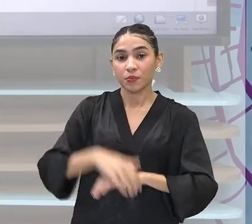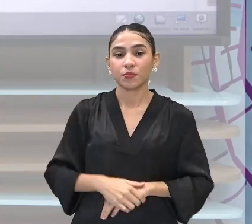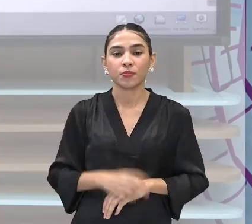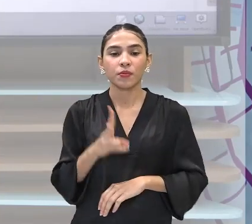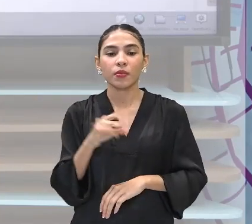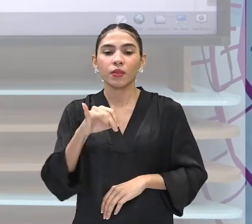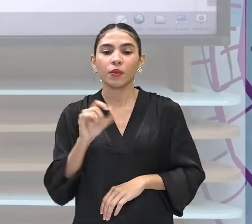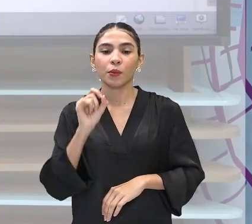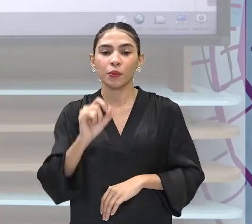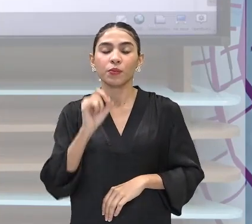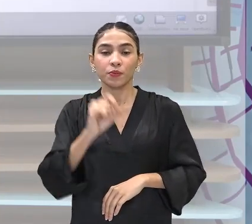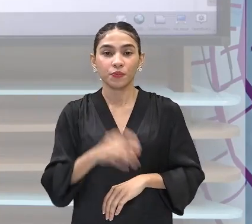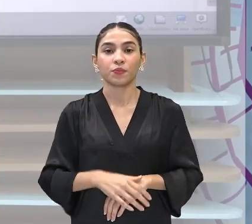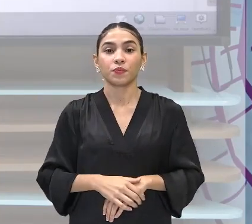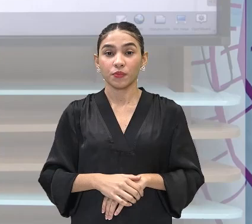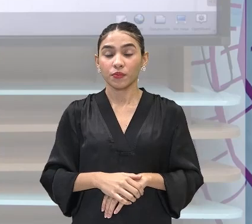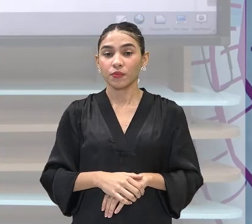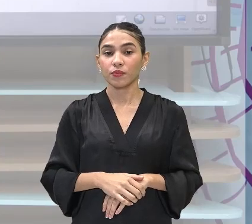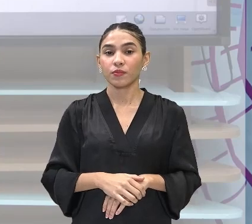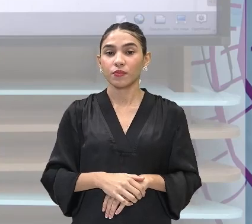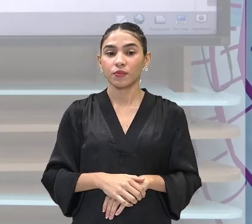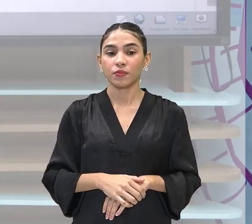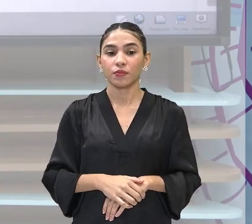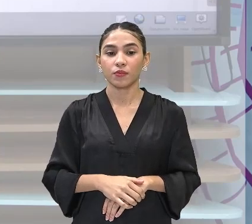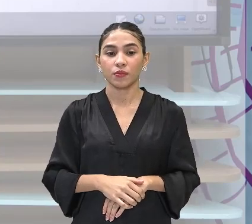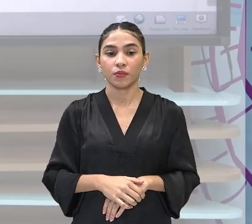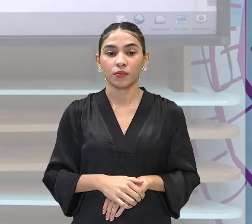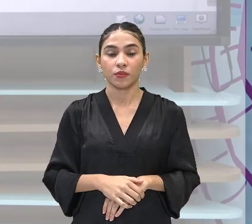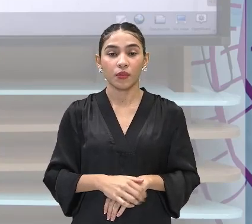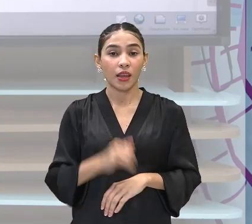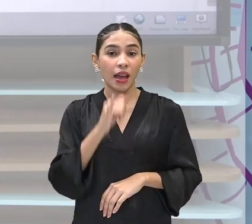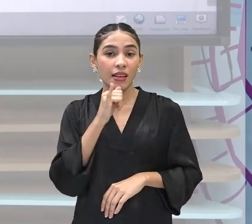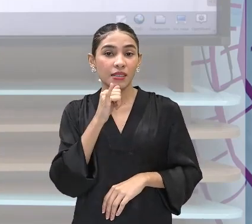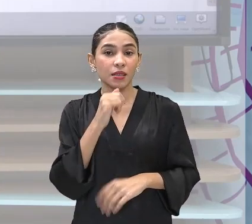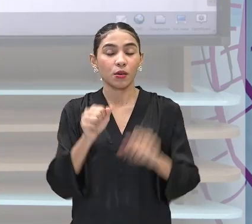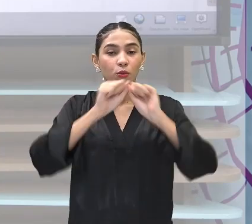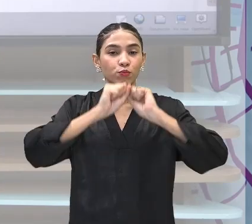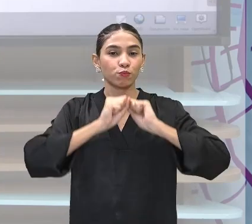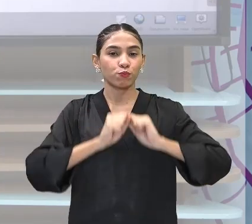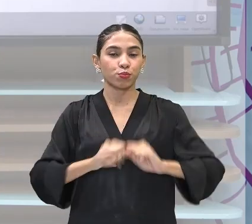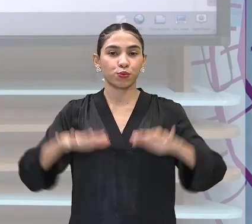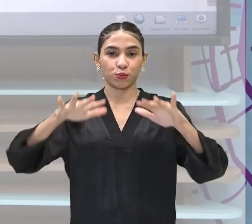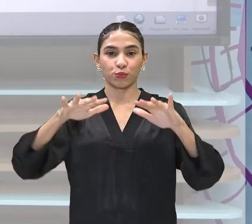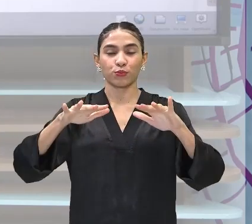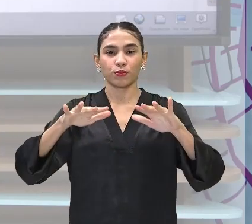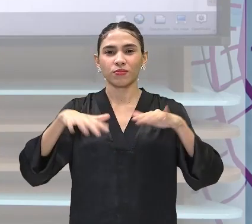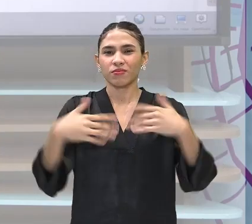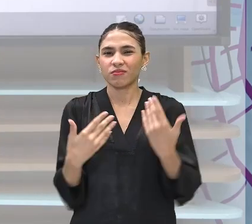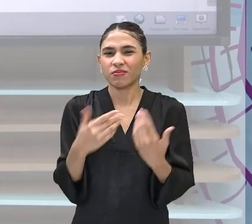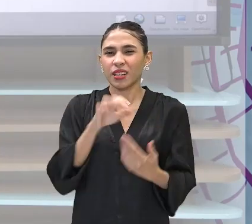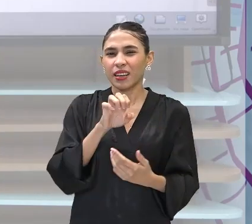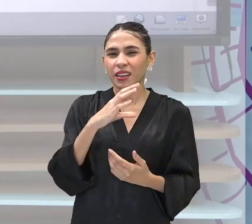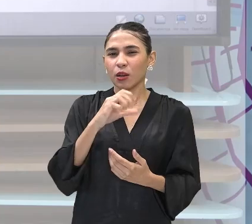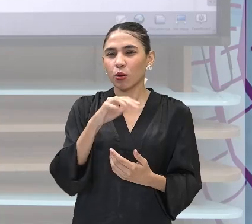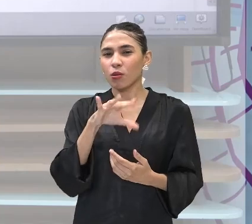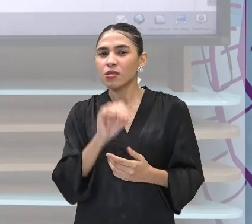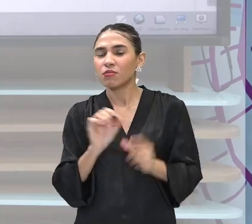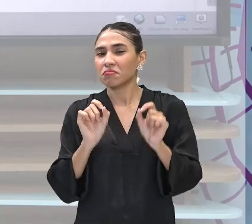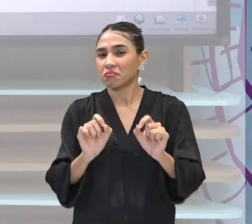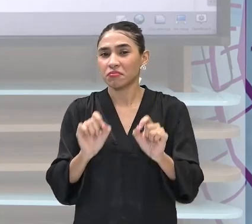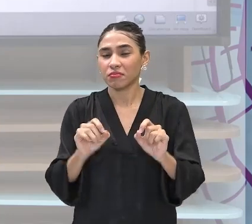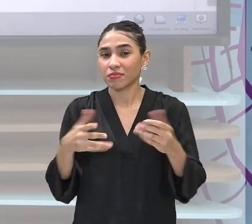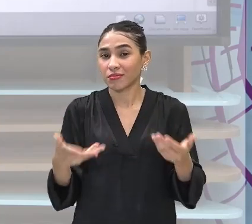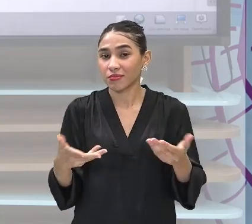elas vão causar o quê? A eclosão. Professor, o que seria a eclosão?